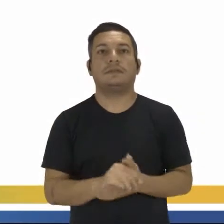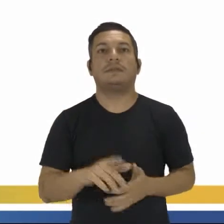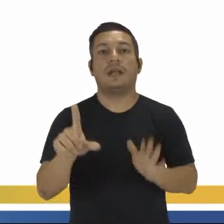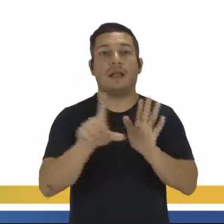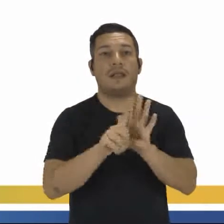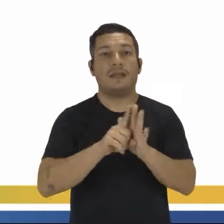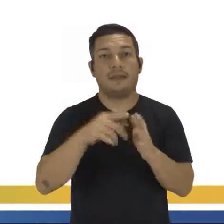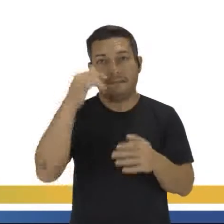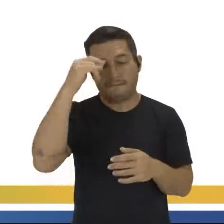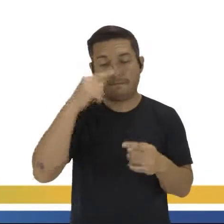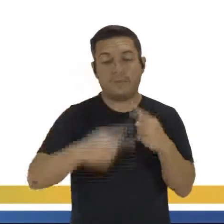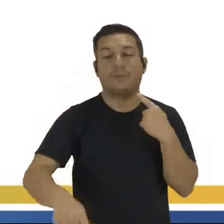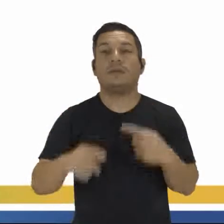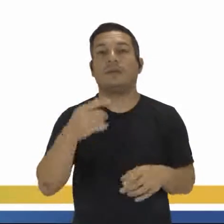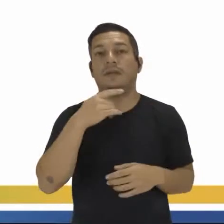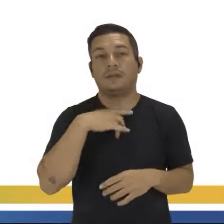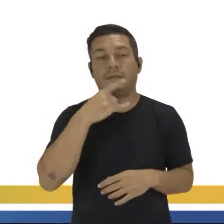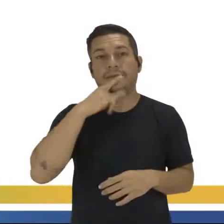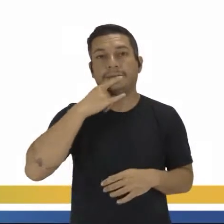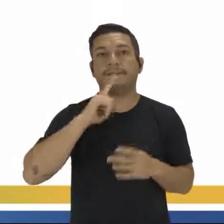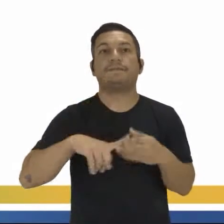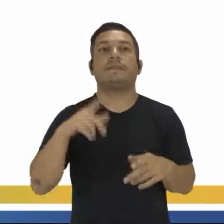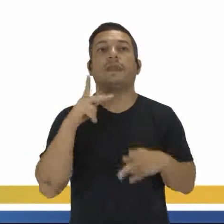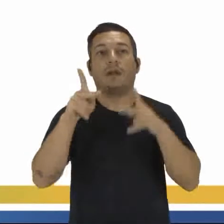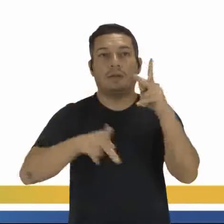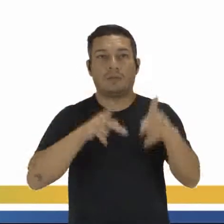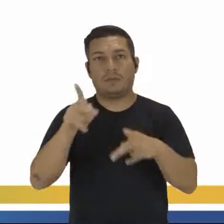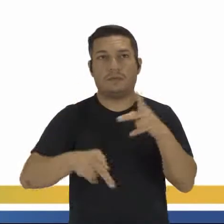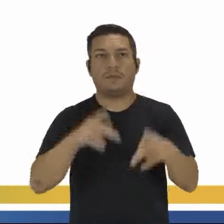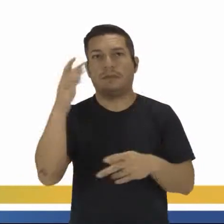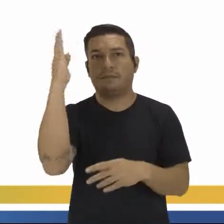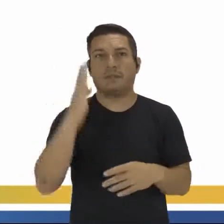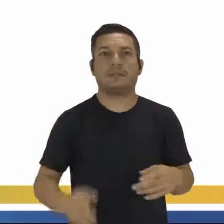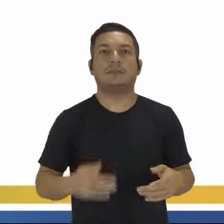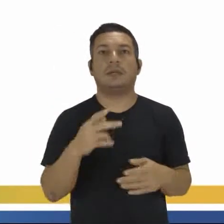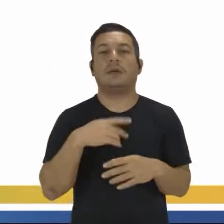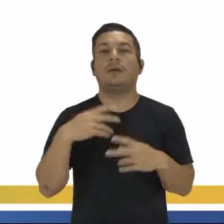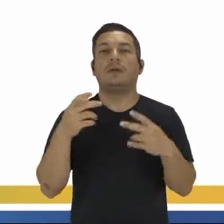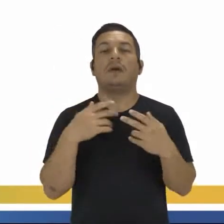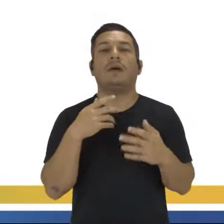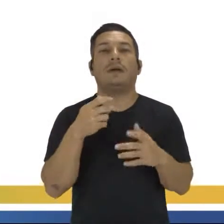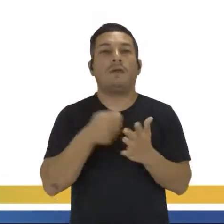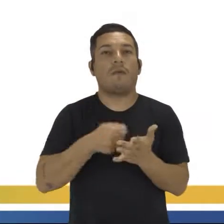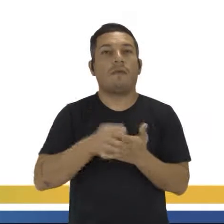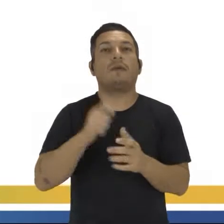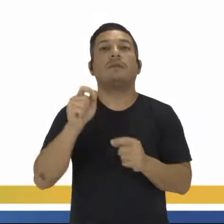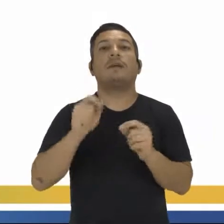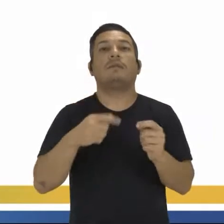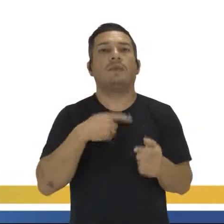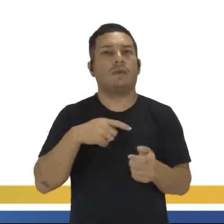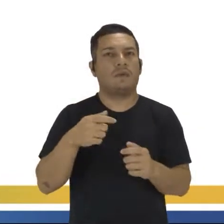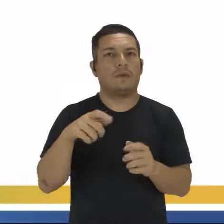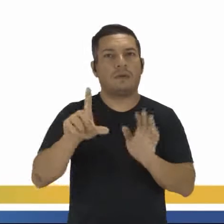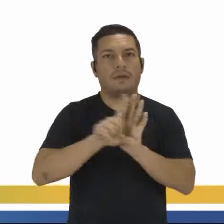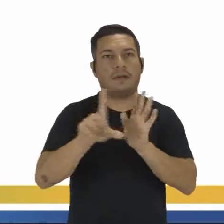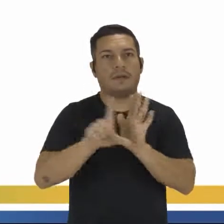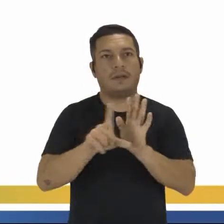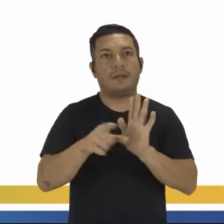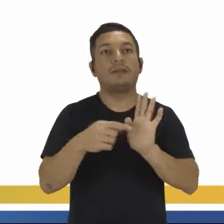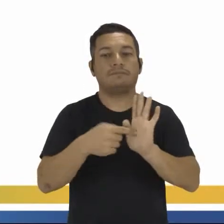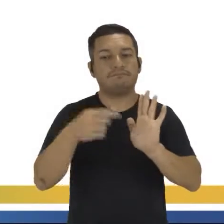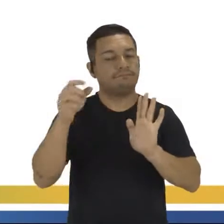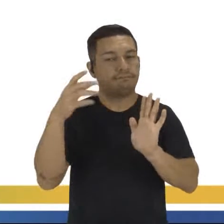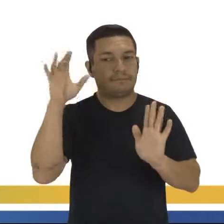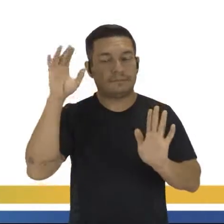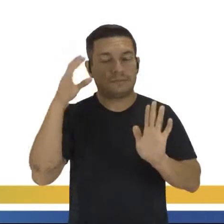Acompanhe comigo a leitura. Há muito povo brasileiro clama por maior rigor na aplicação das leis. A tão desejada